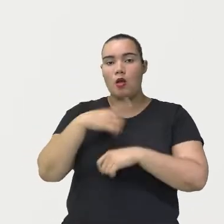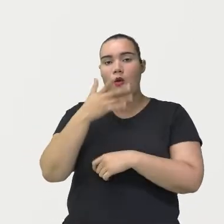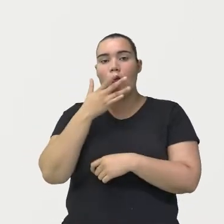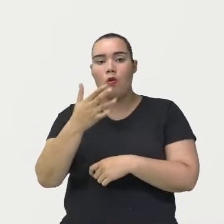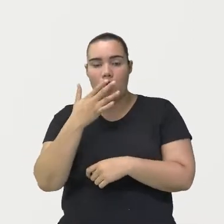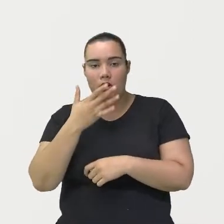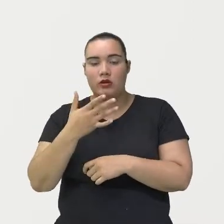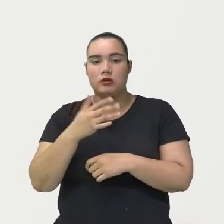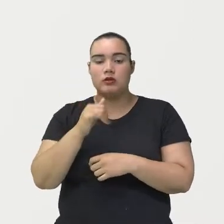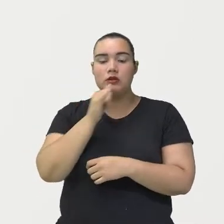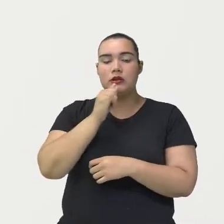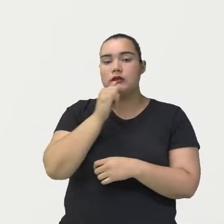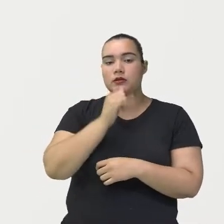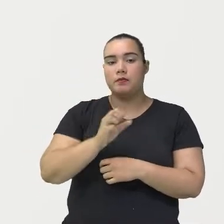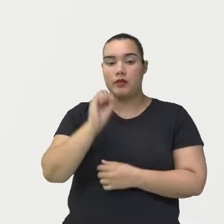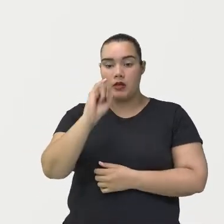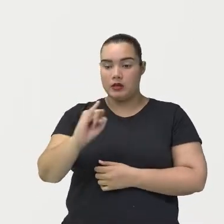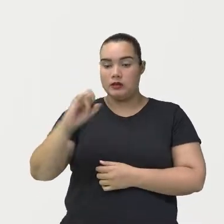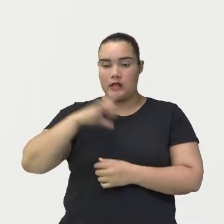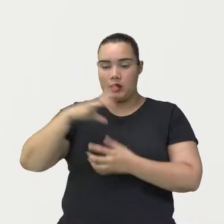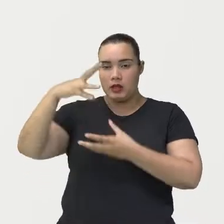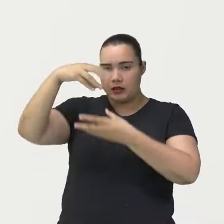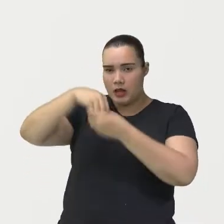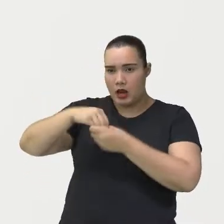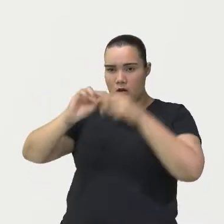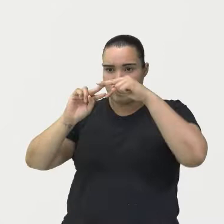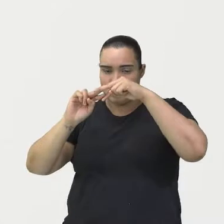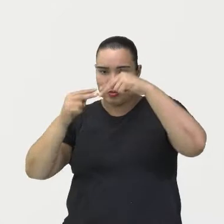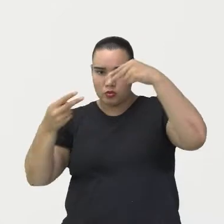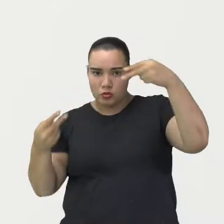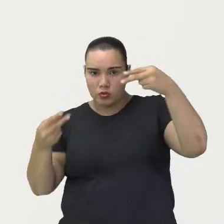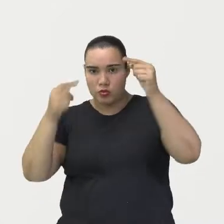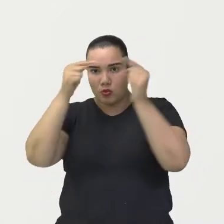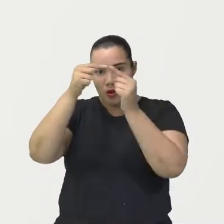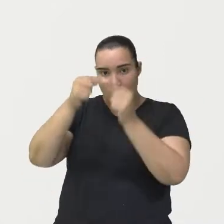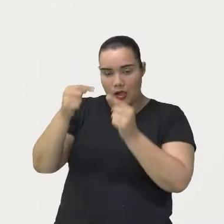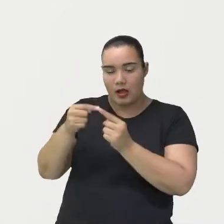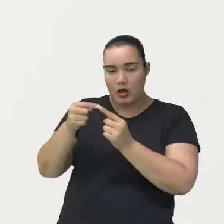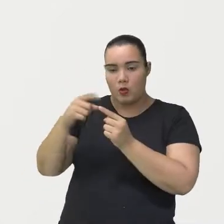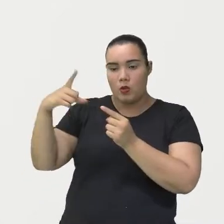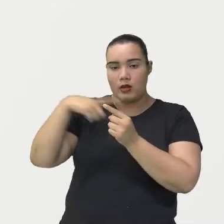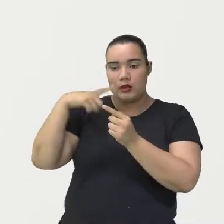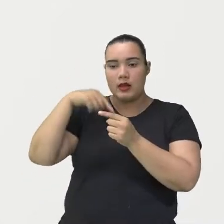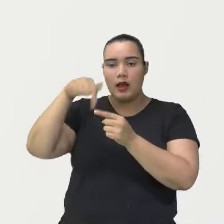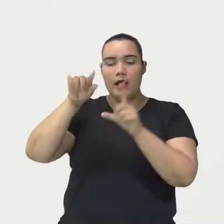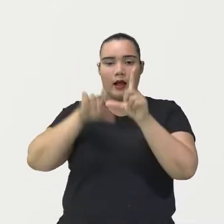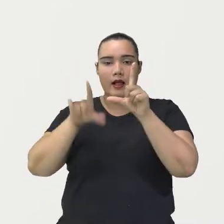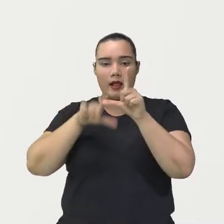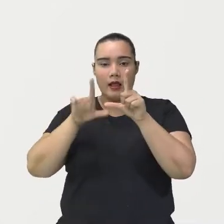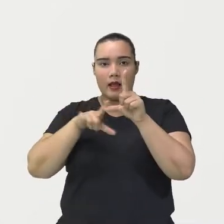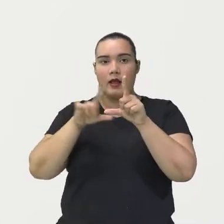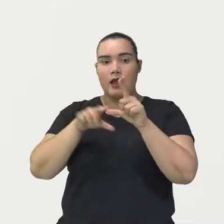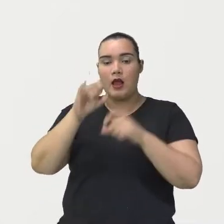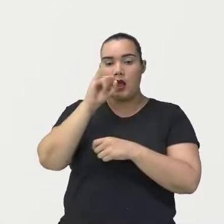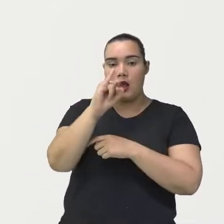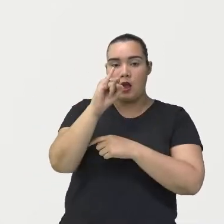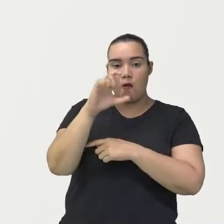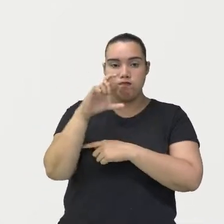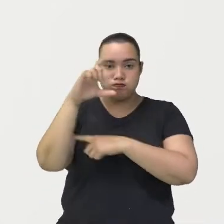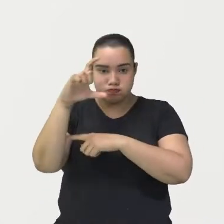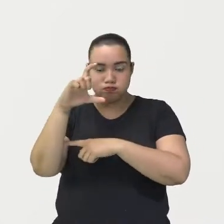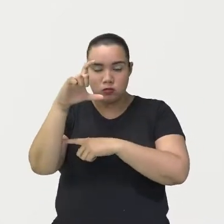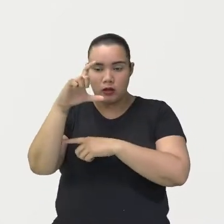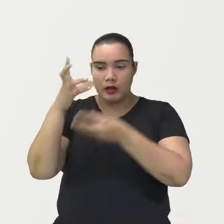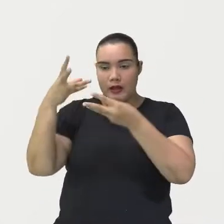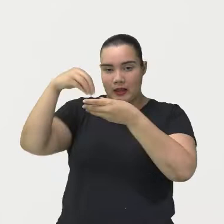um Izão no alelo, um I dominante, ele não vai deixar a pena ter